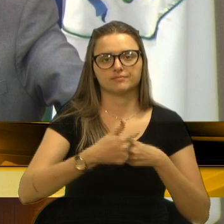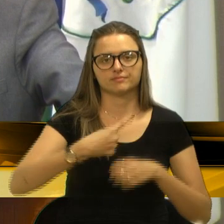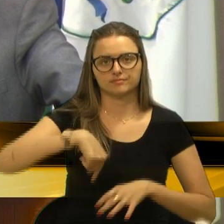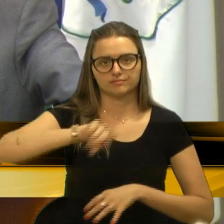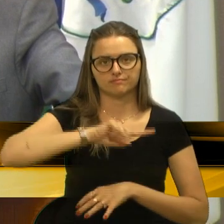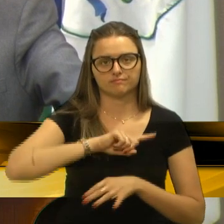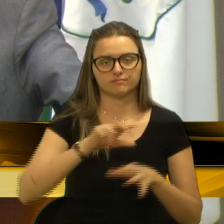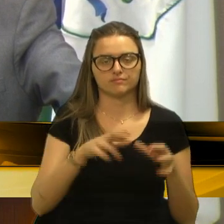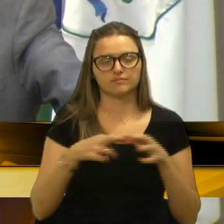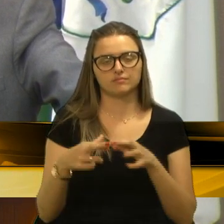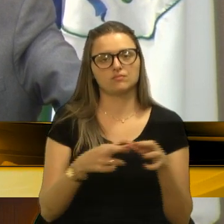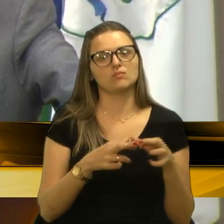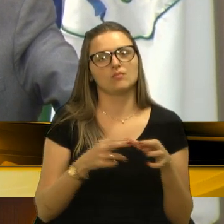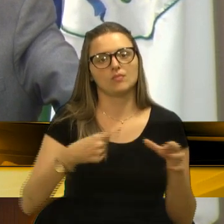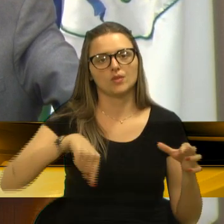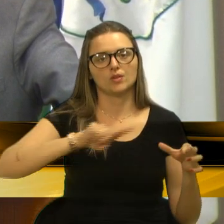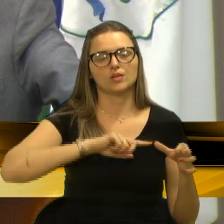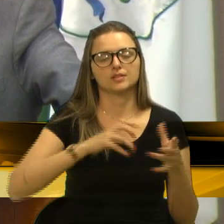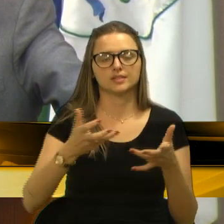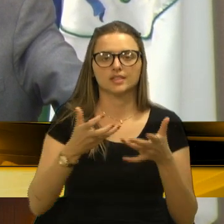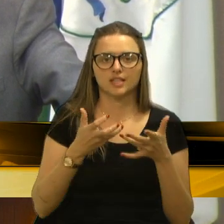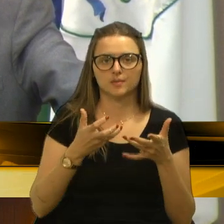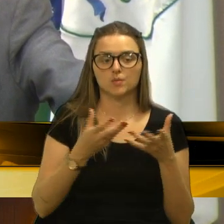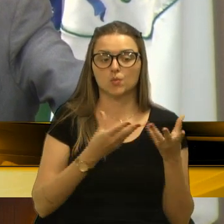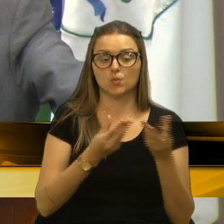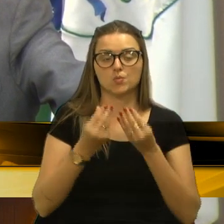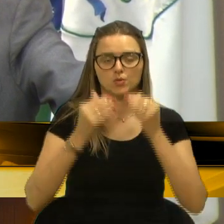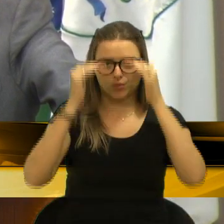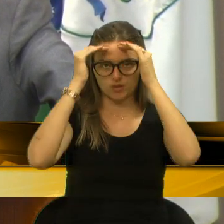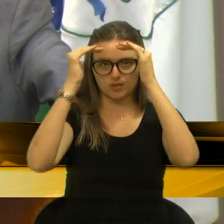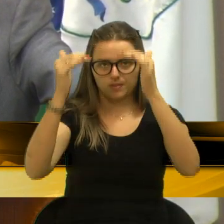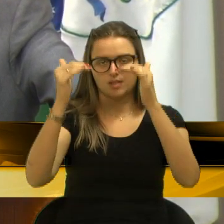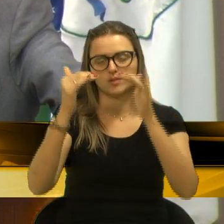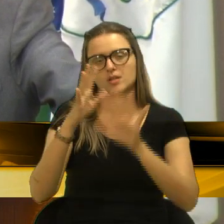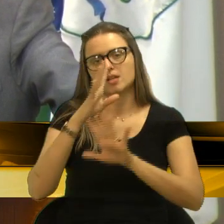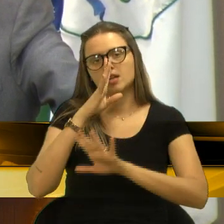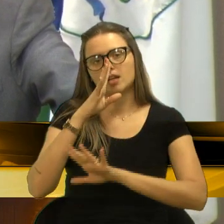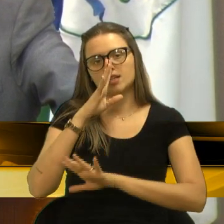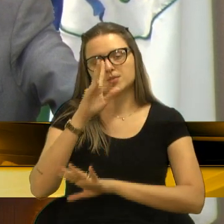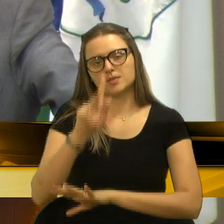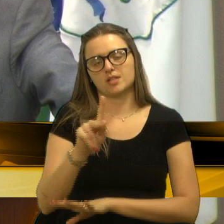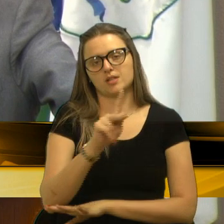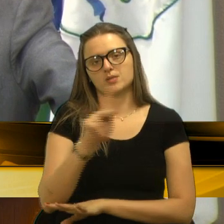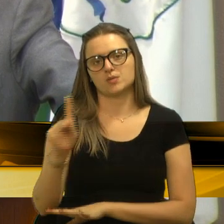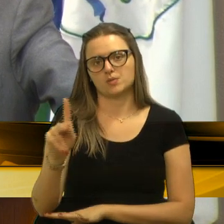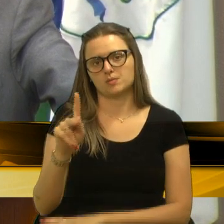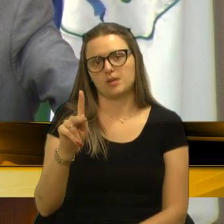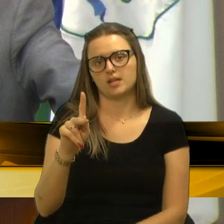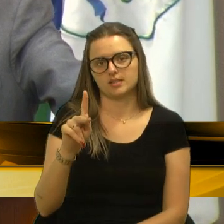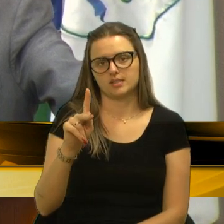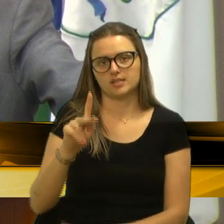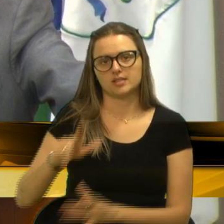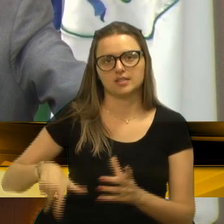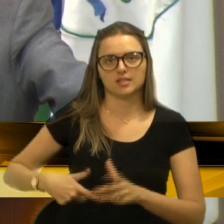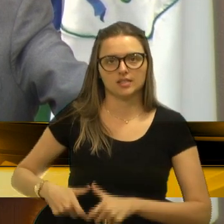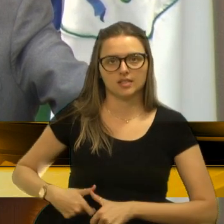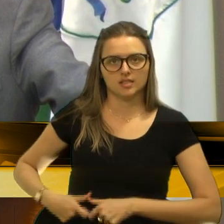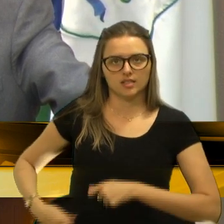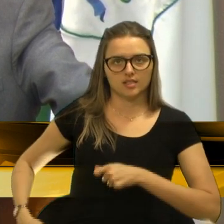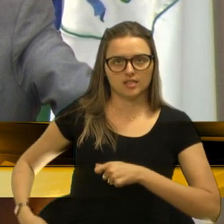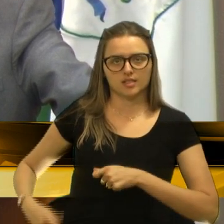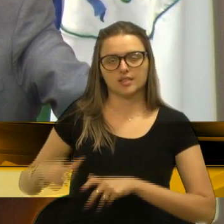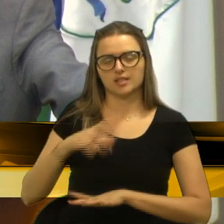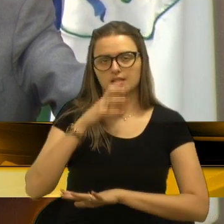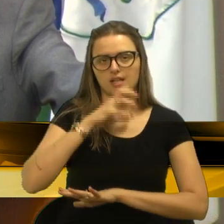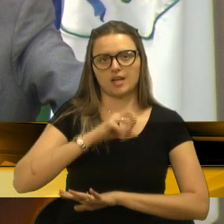região, nós queremos aqui, com muito respeito e carinho, reverenciar os freis capuchinhos pela sua história,